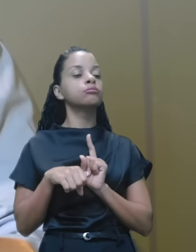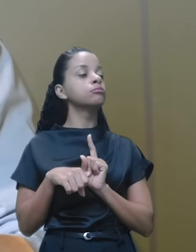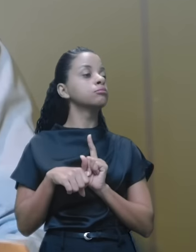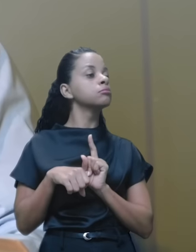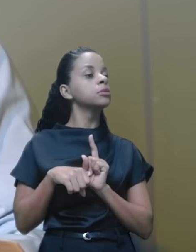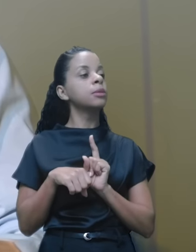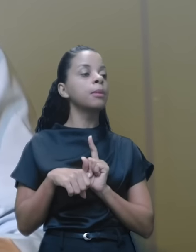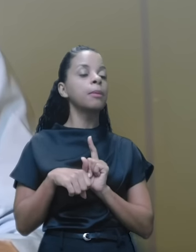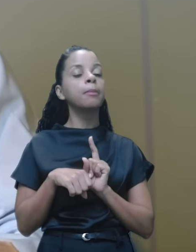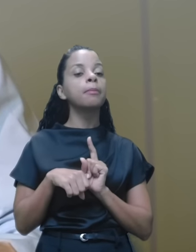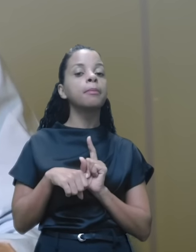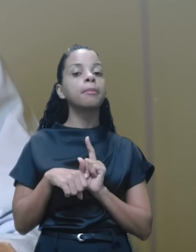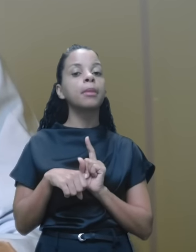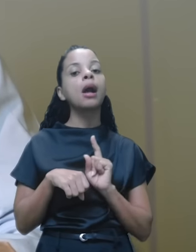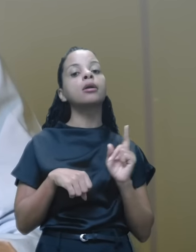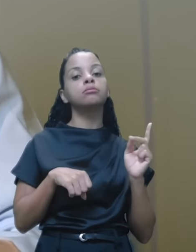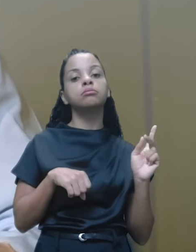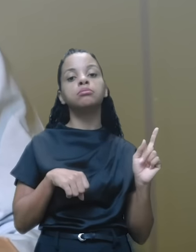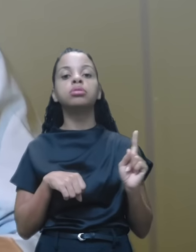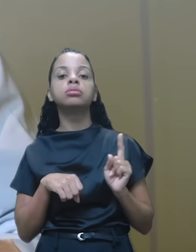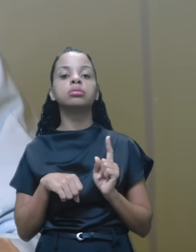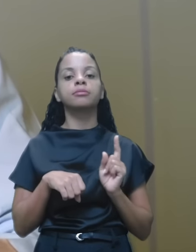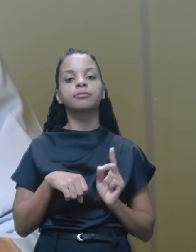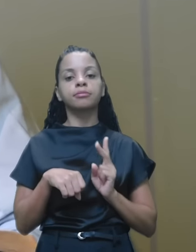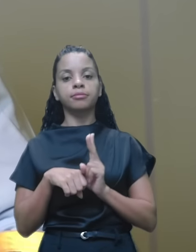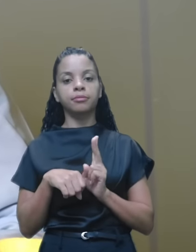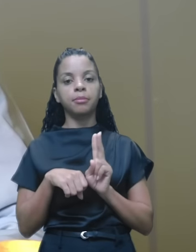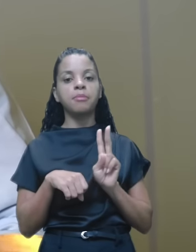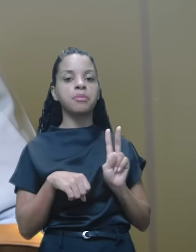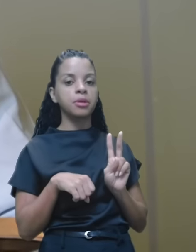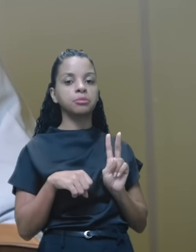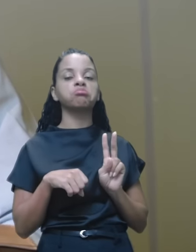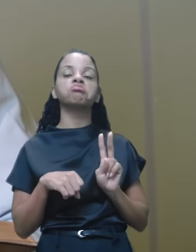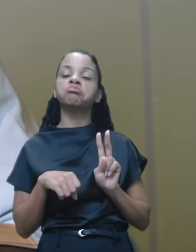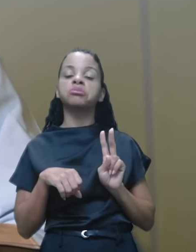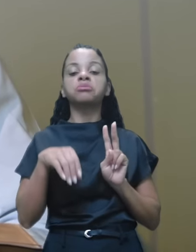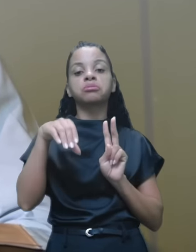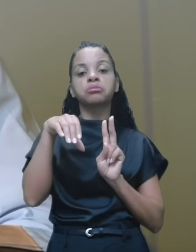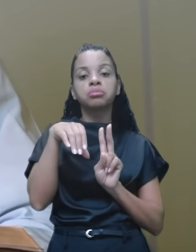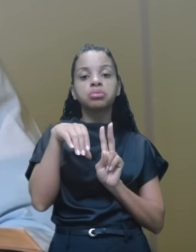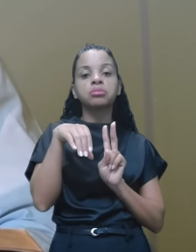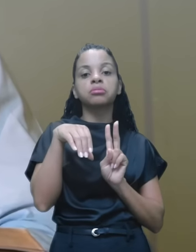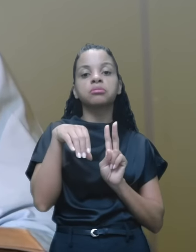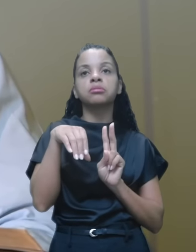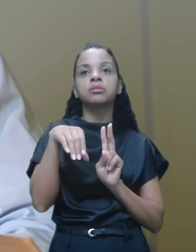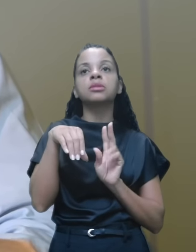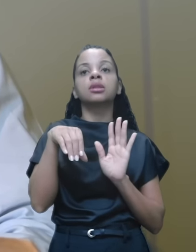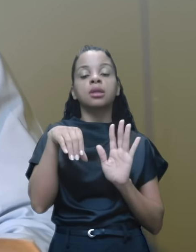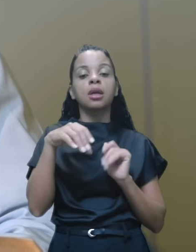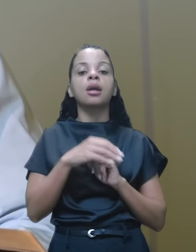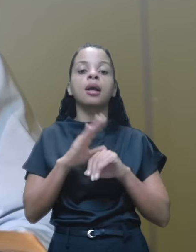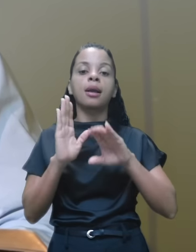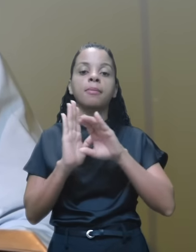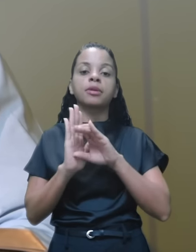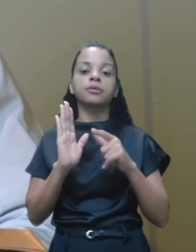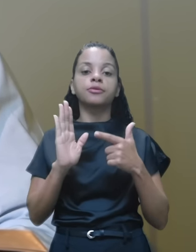respeito, quem sabe esperando esse momento, opa, Pedro chegou, Pedro já era mais velho do que João. É interessante notar que no